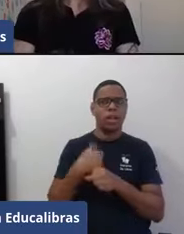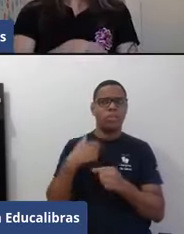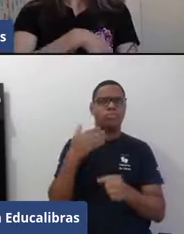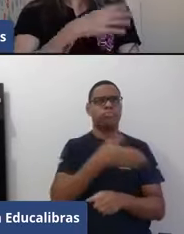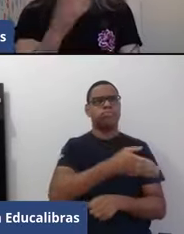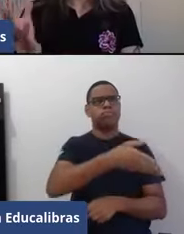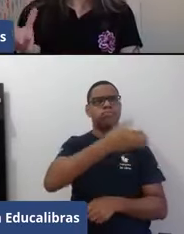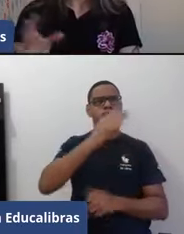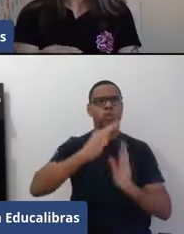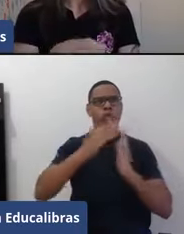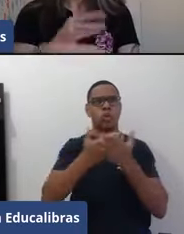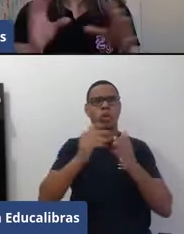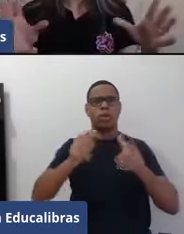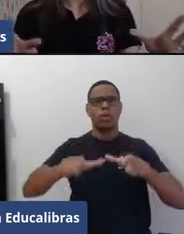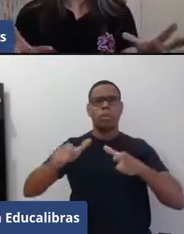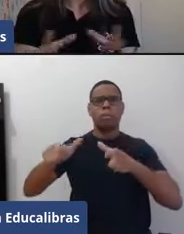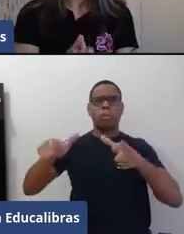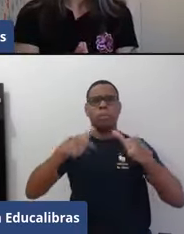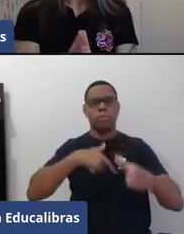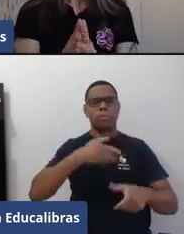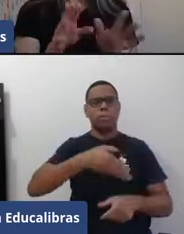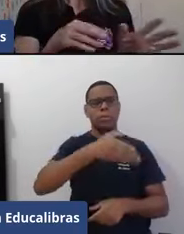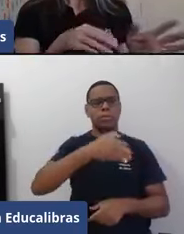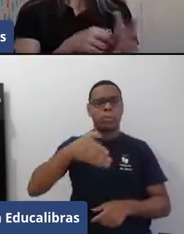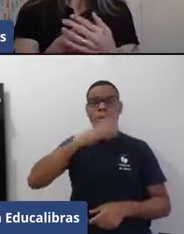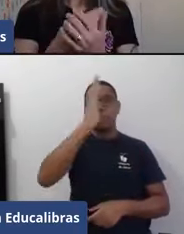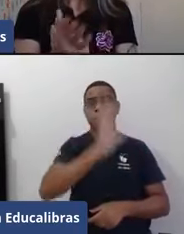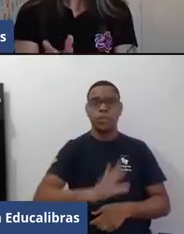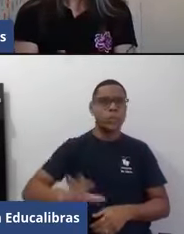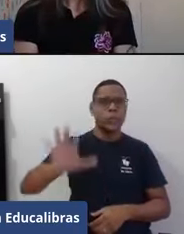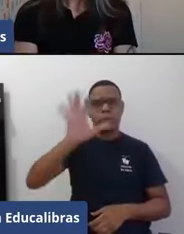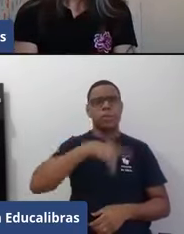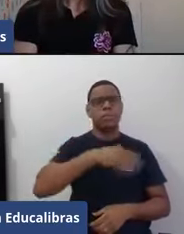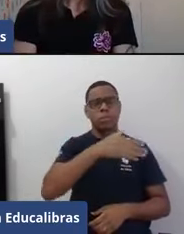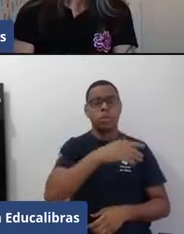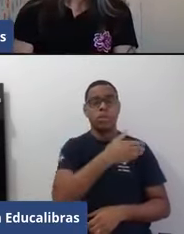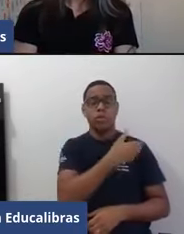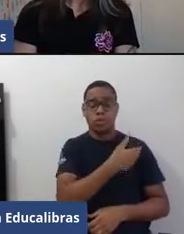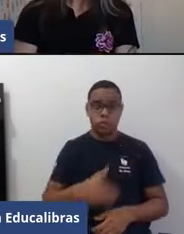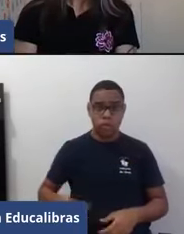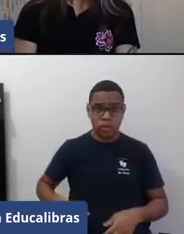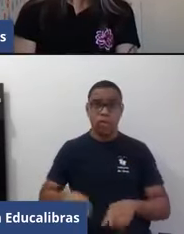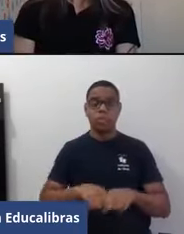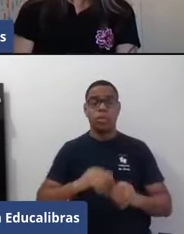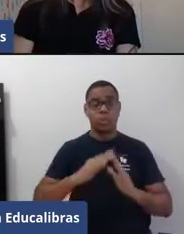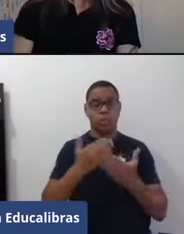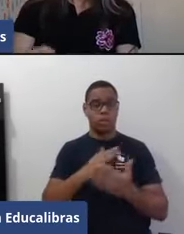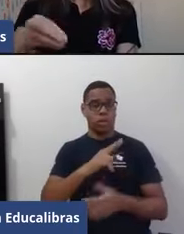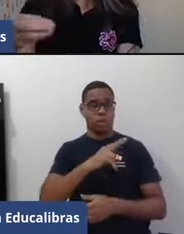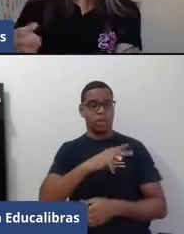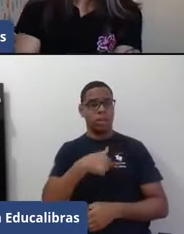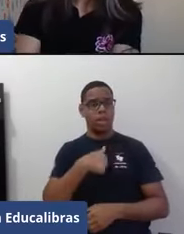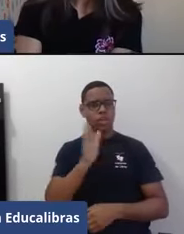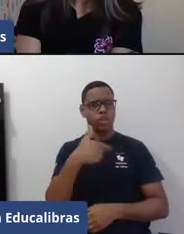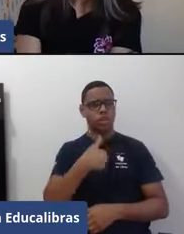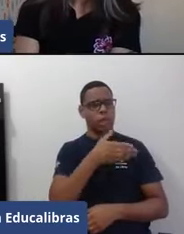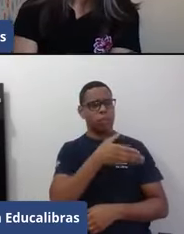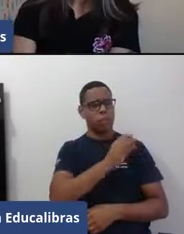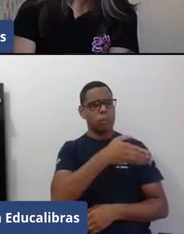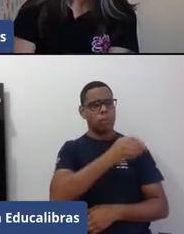escolas de diferentes regiões, diferentes lugares no Brasil, tanto escolas públicas quanto escolas particulares, e diferentes